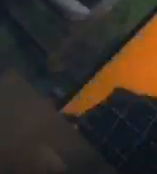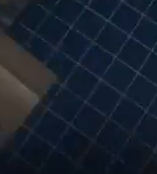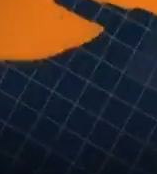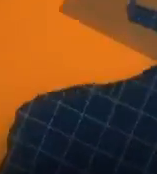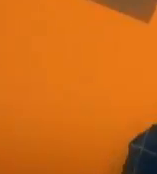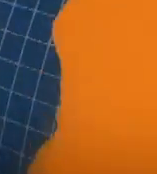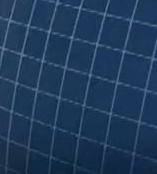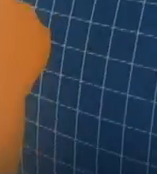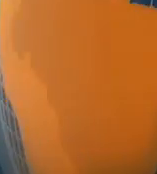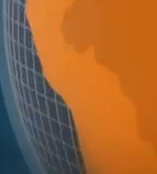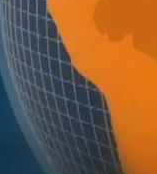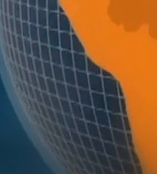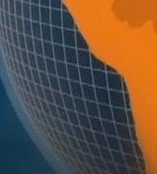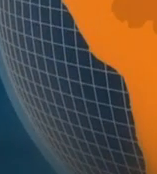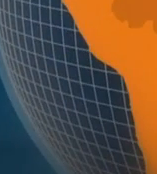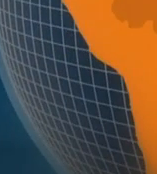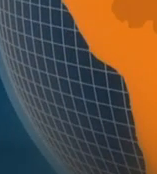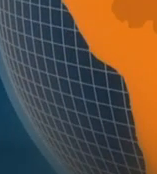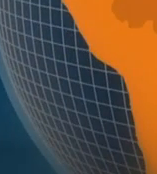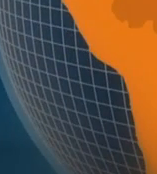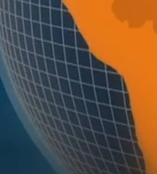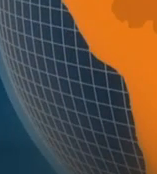Federal n